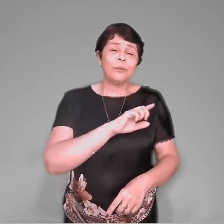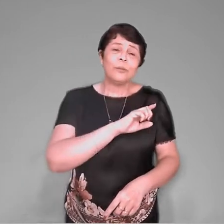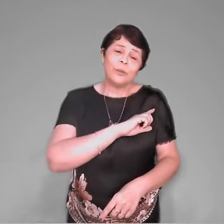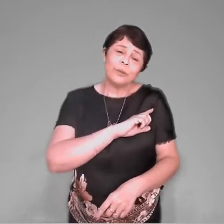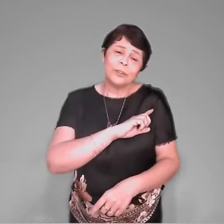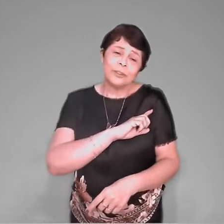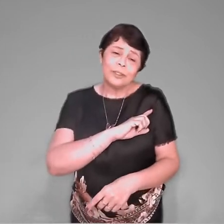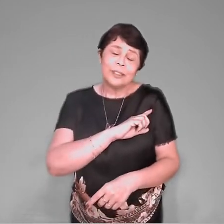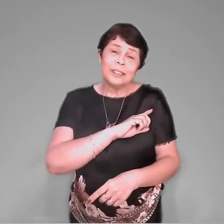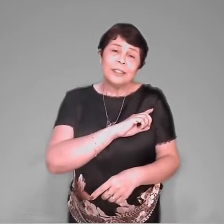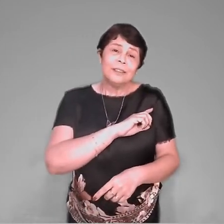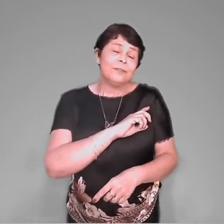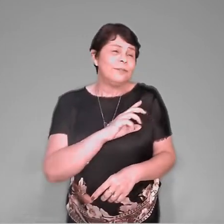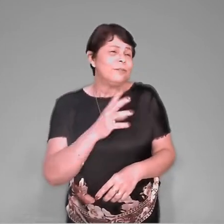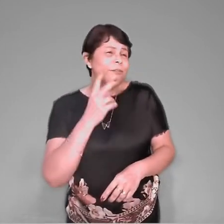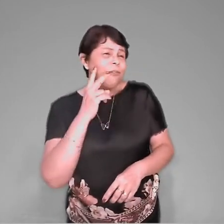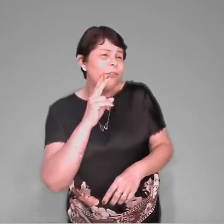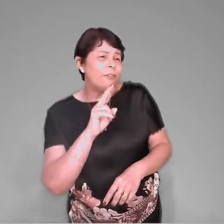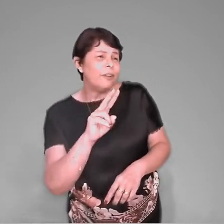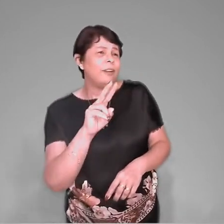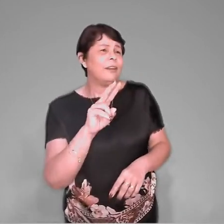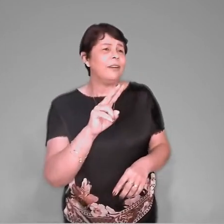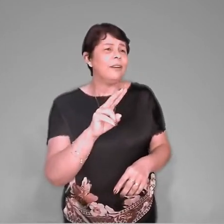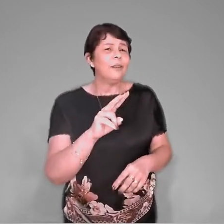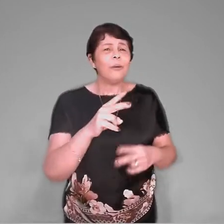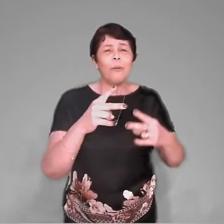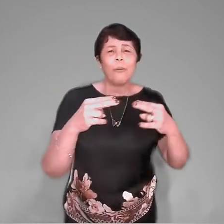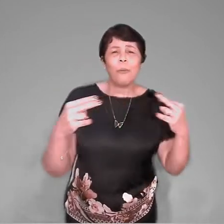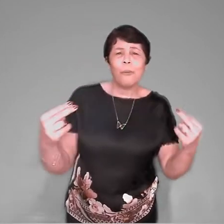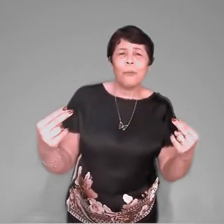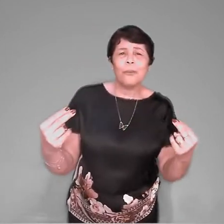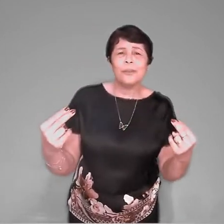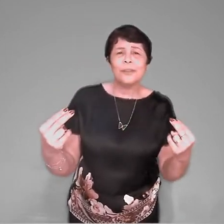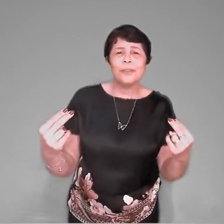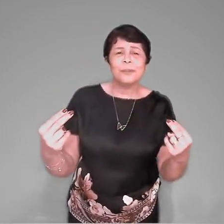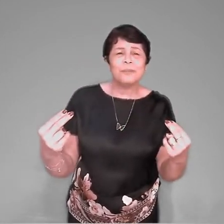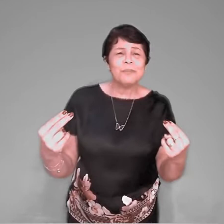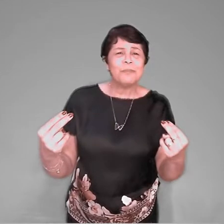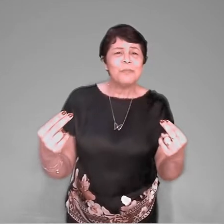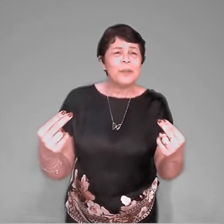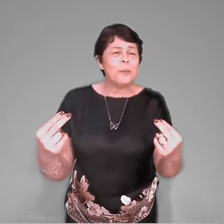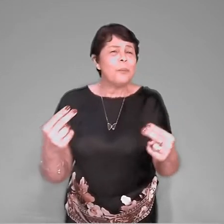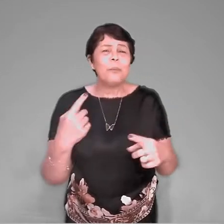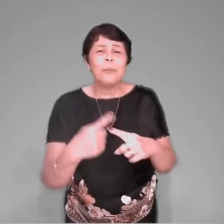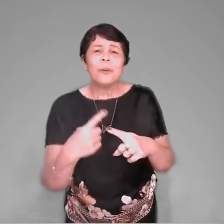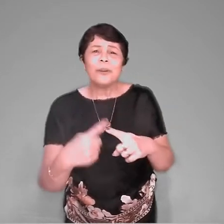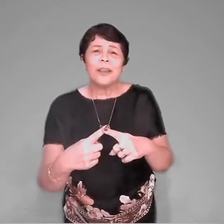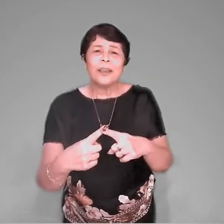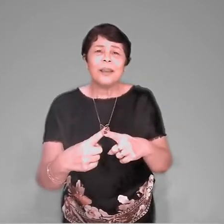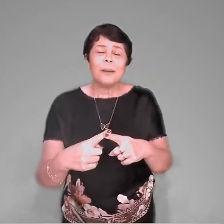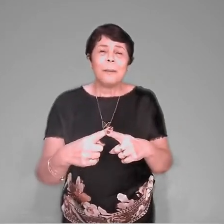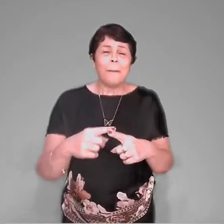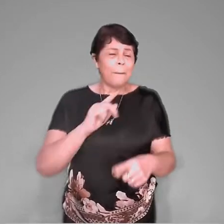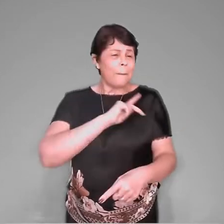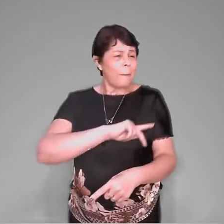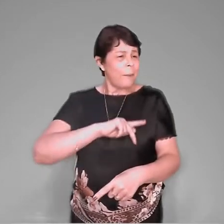coisas. Paulo não entendia a igreja assim. Paulo entendia a igreja como um grande edifício